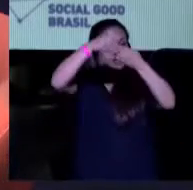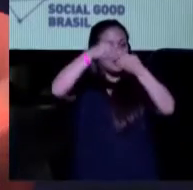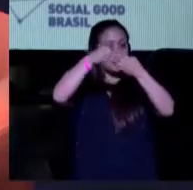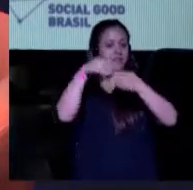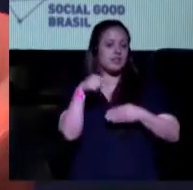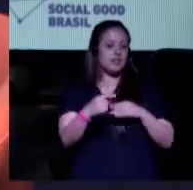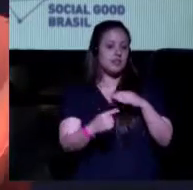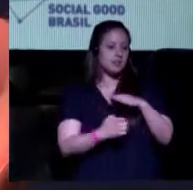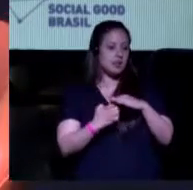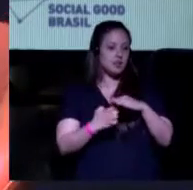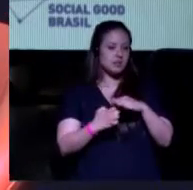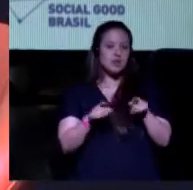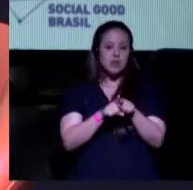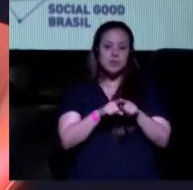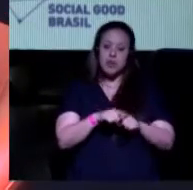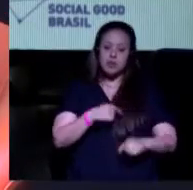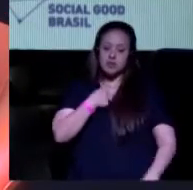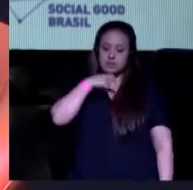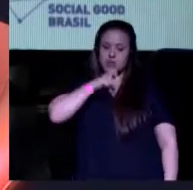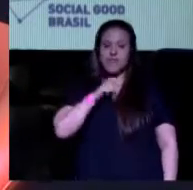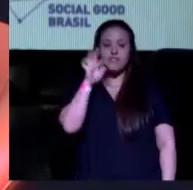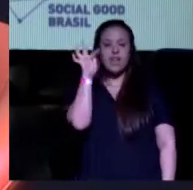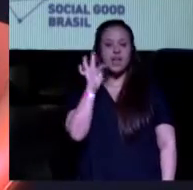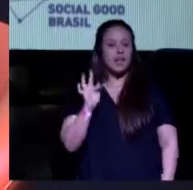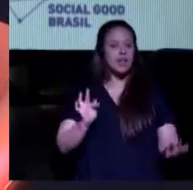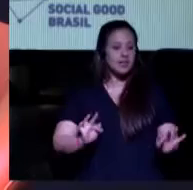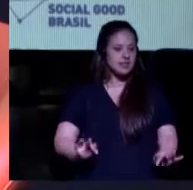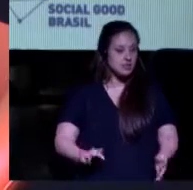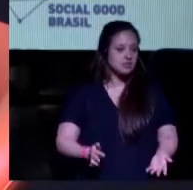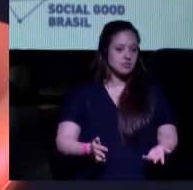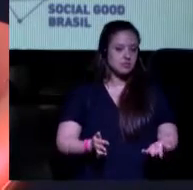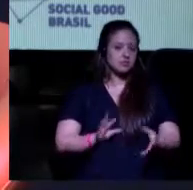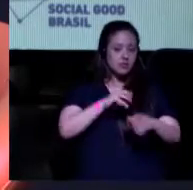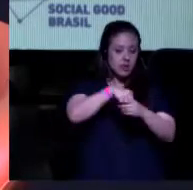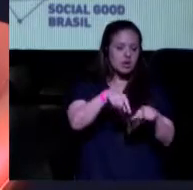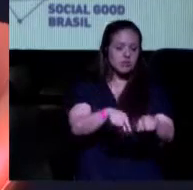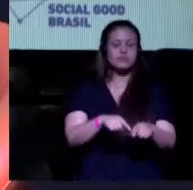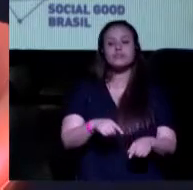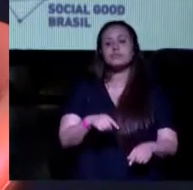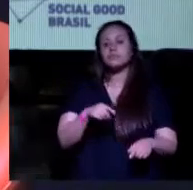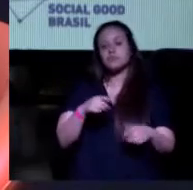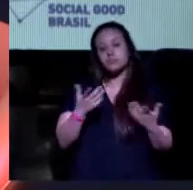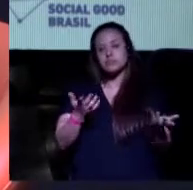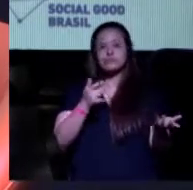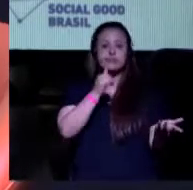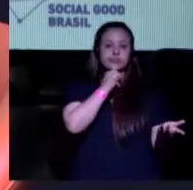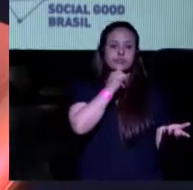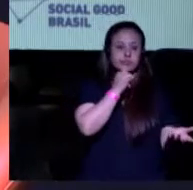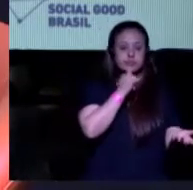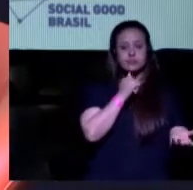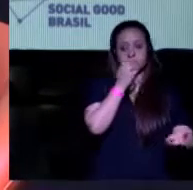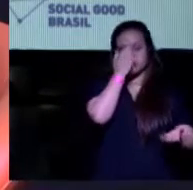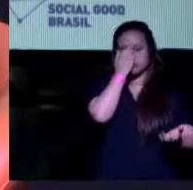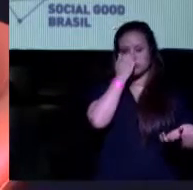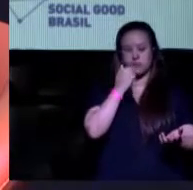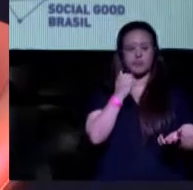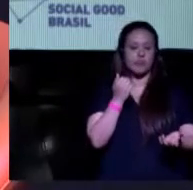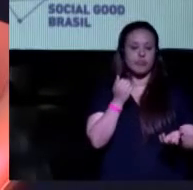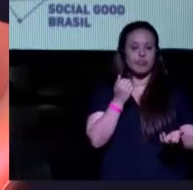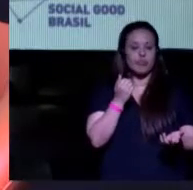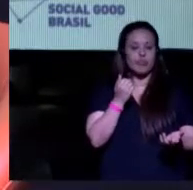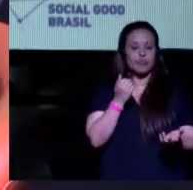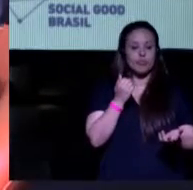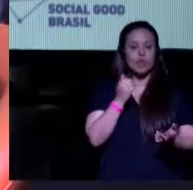qual a organização como o we share são lugares onde as pessoas podem se transformar por que